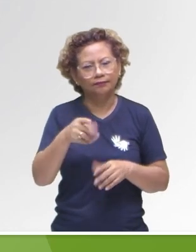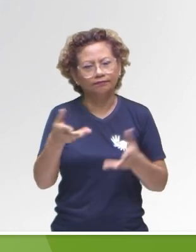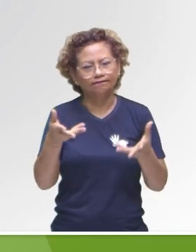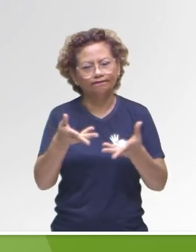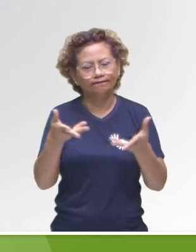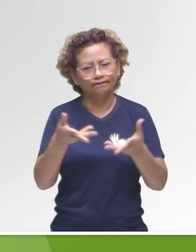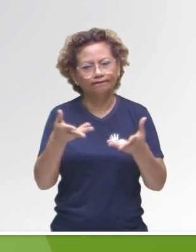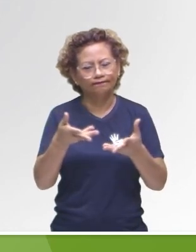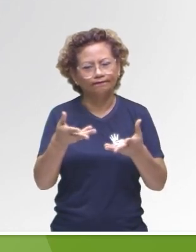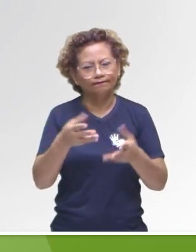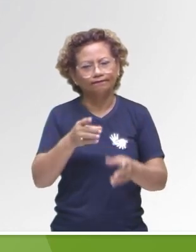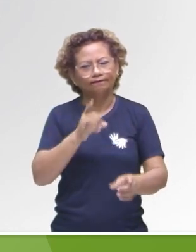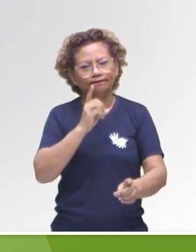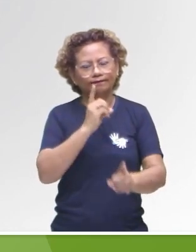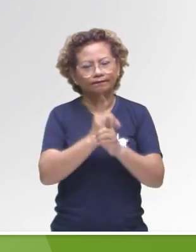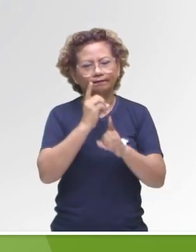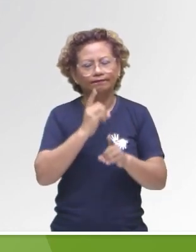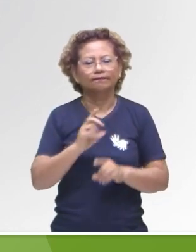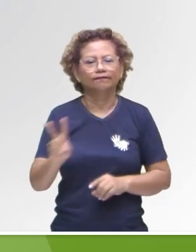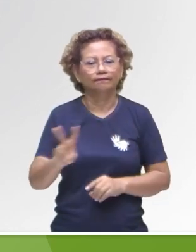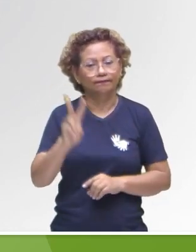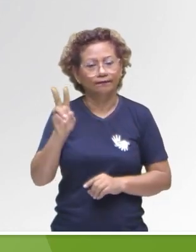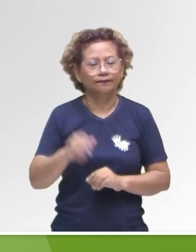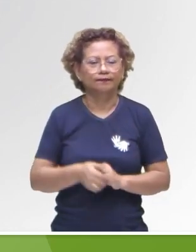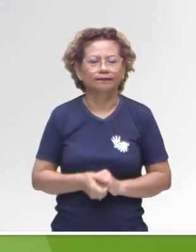acha a capacitância equivalente.